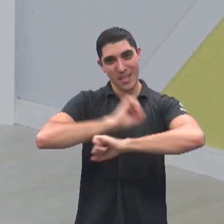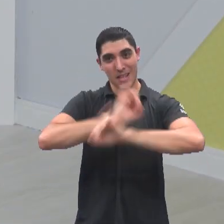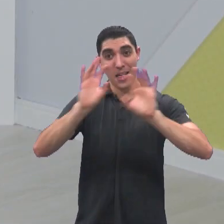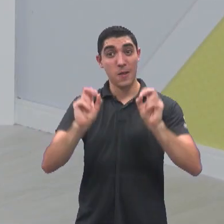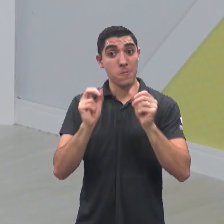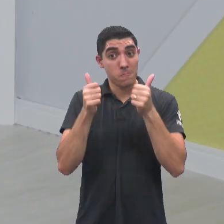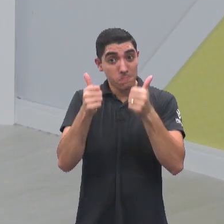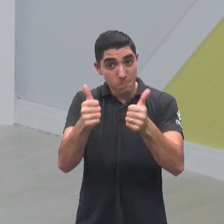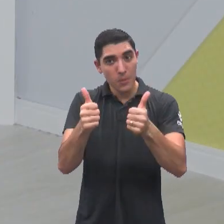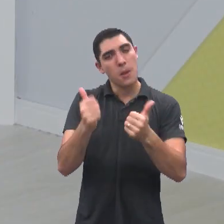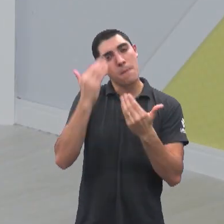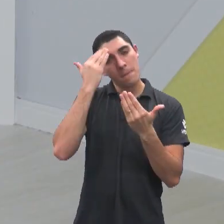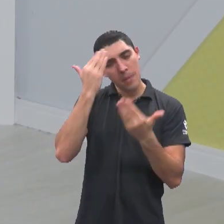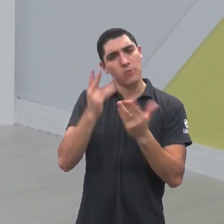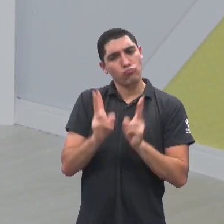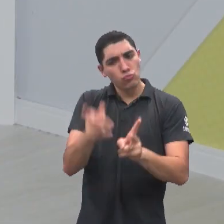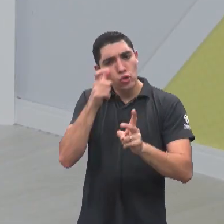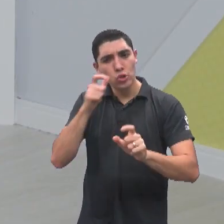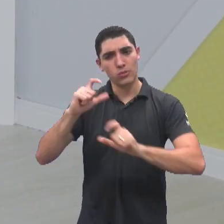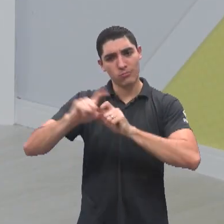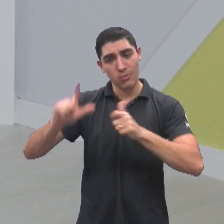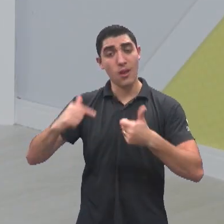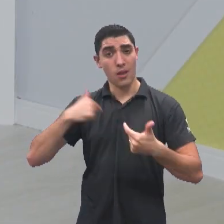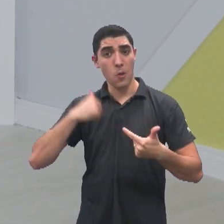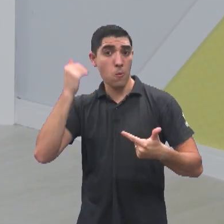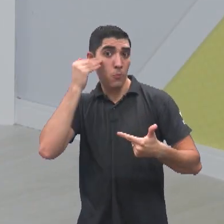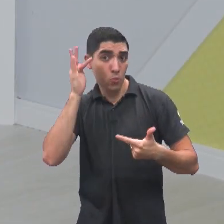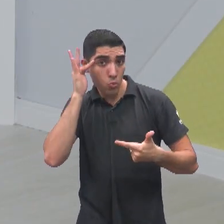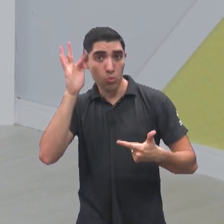com a programação da TV Câmara. Eu, Brunão, Luizão e grande equipe.